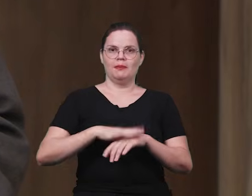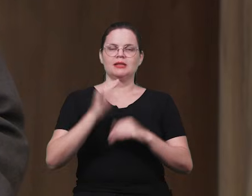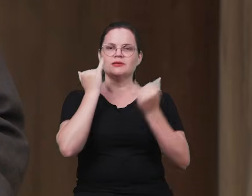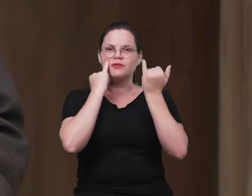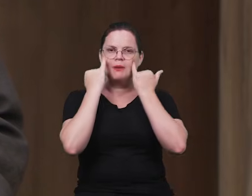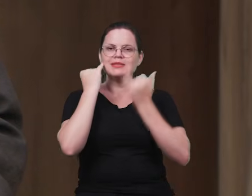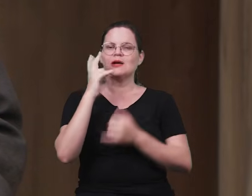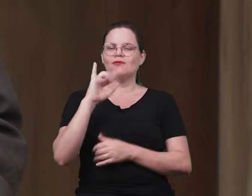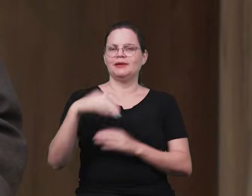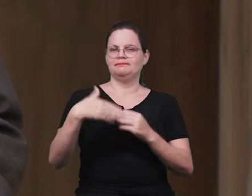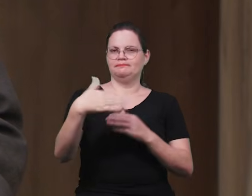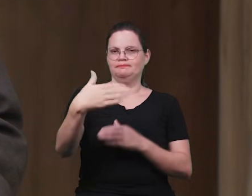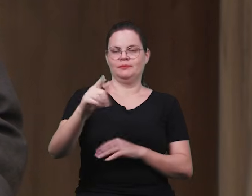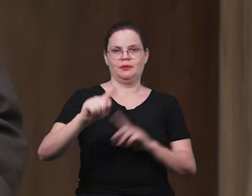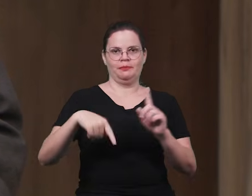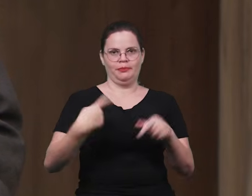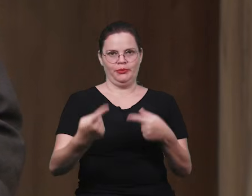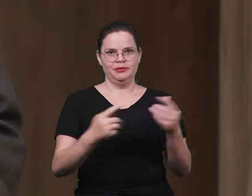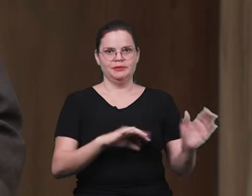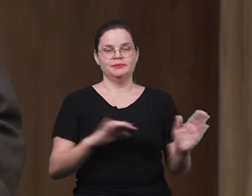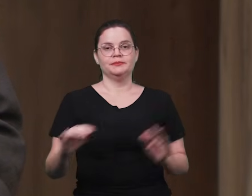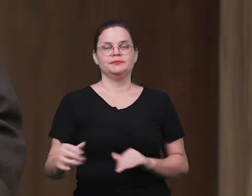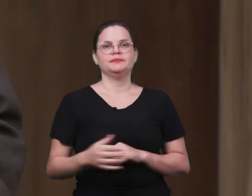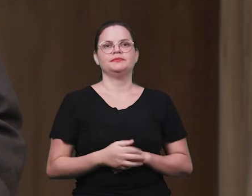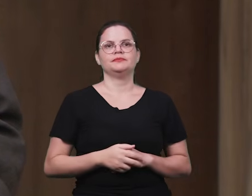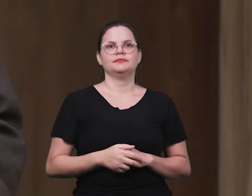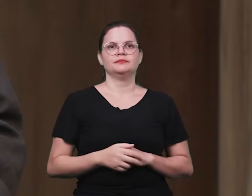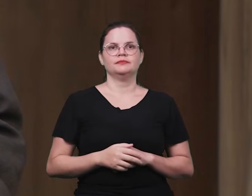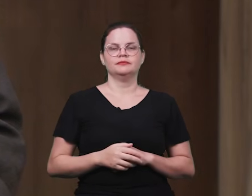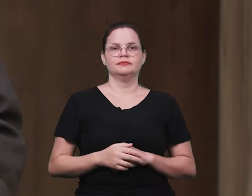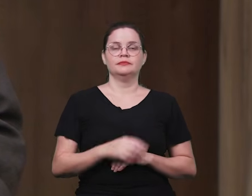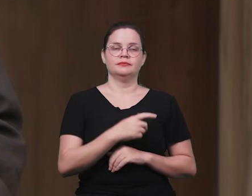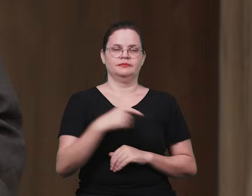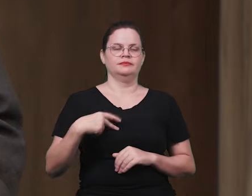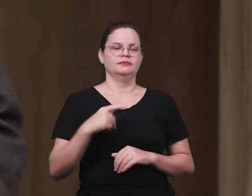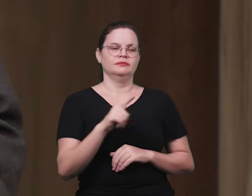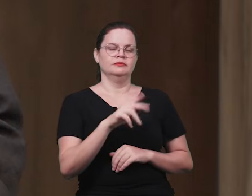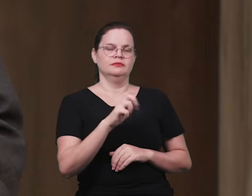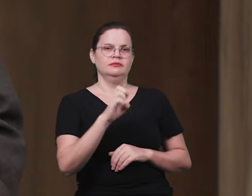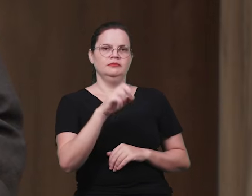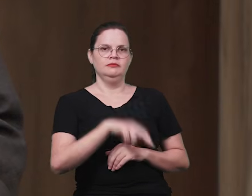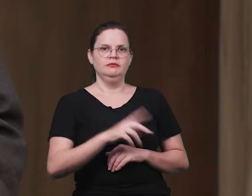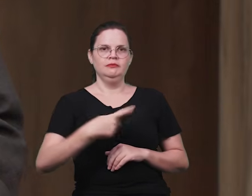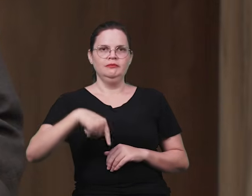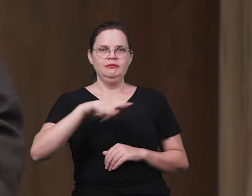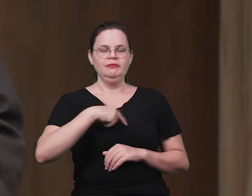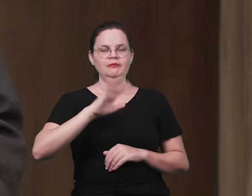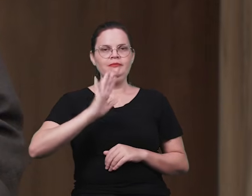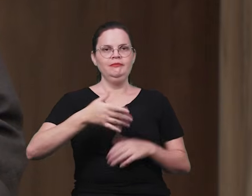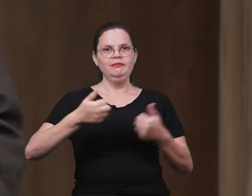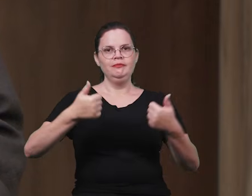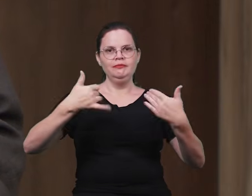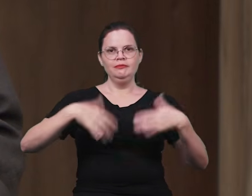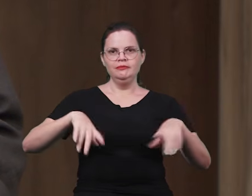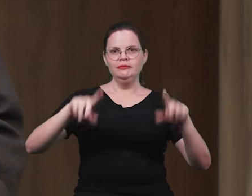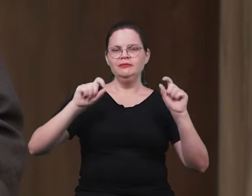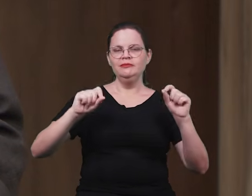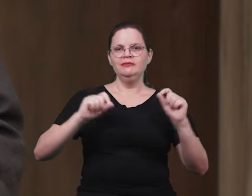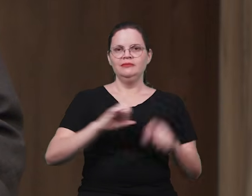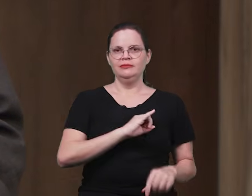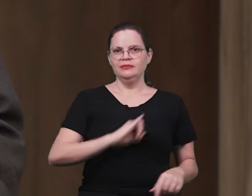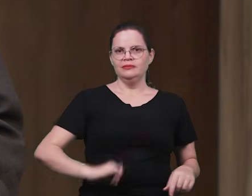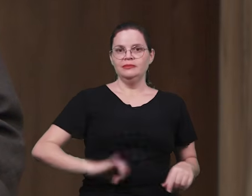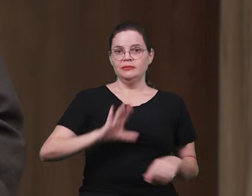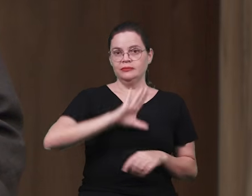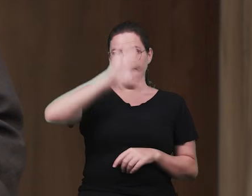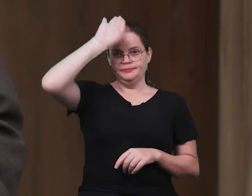isso. Como nós falamos aqui, pastor Gerson e irmãos, o Império Romano,